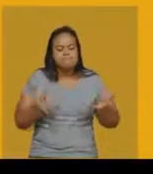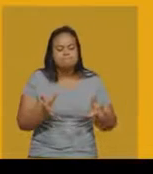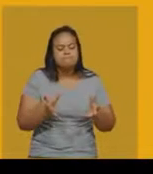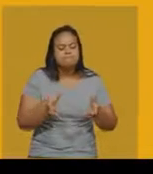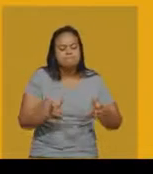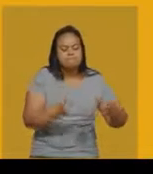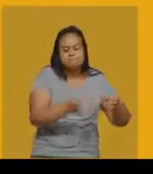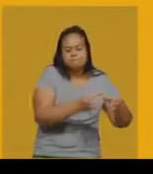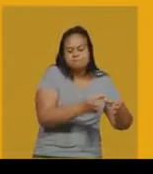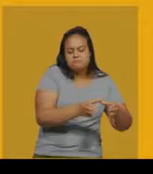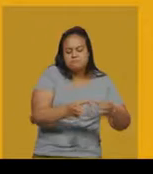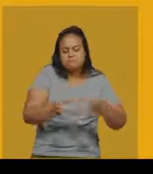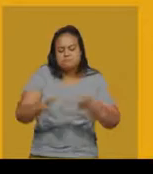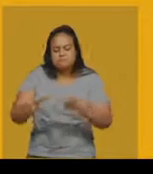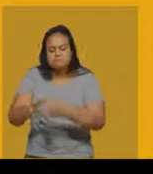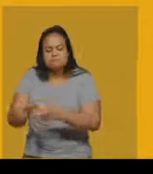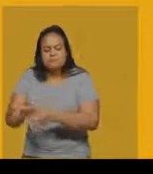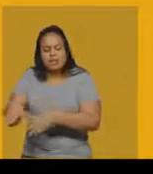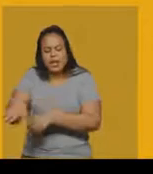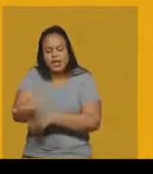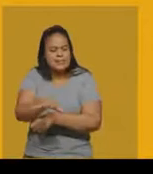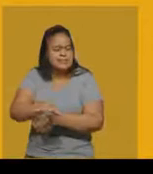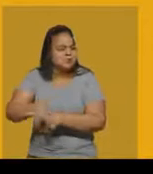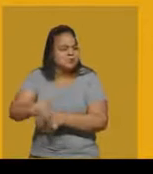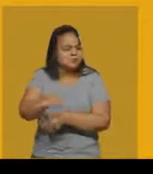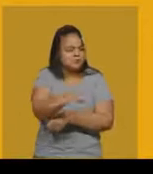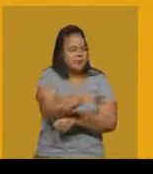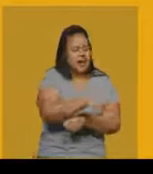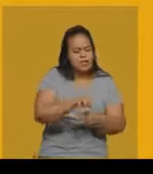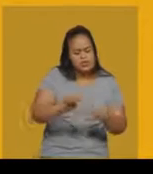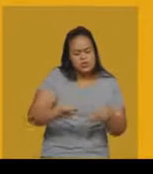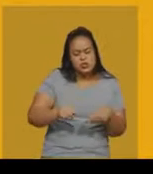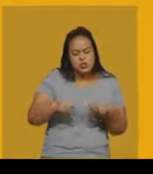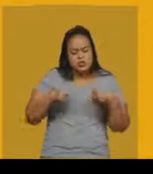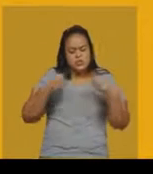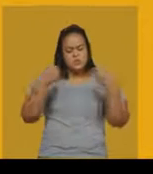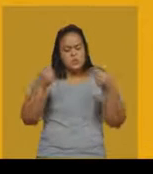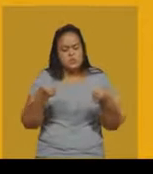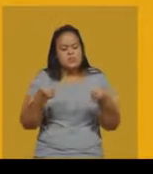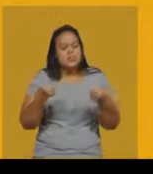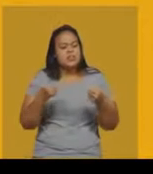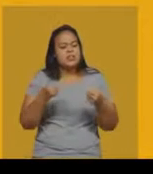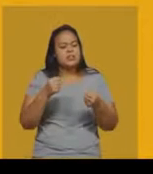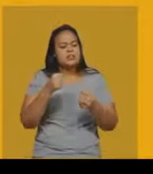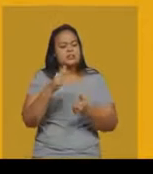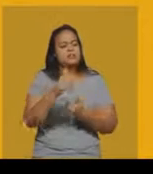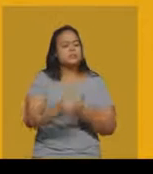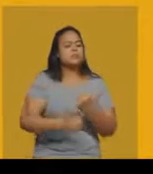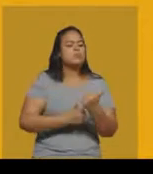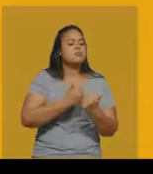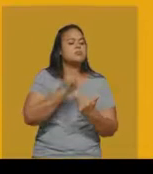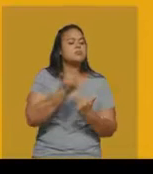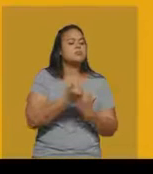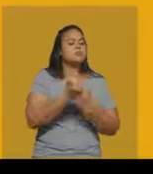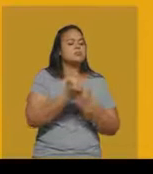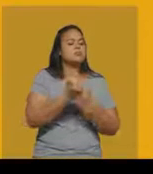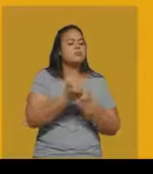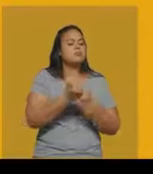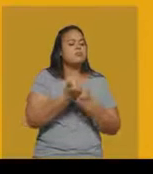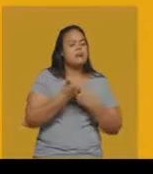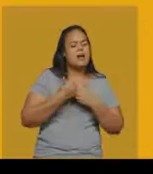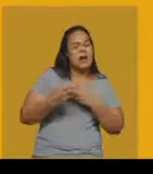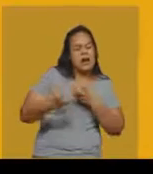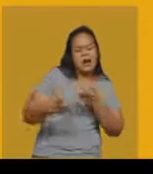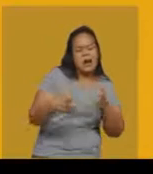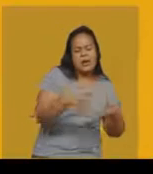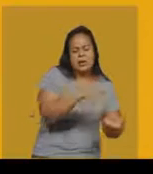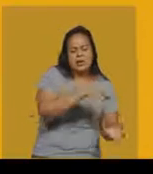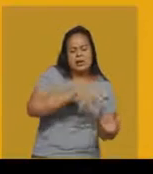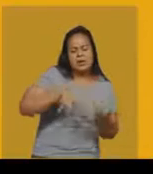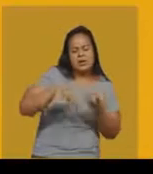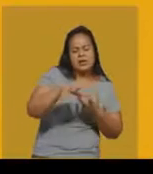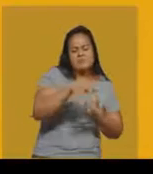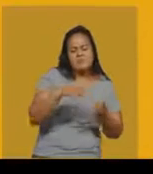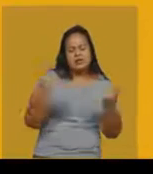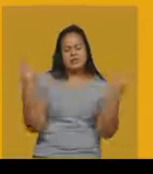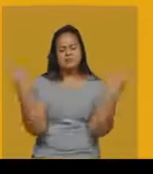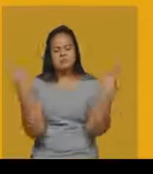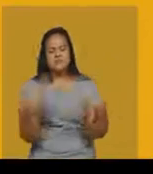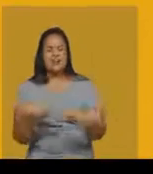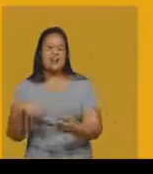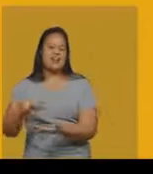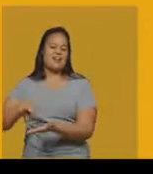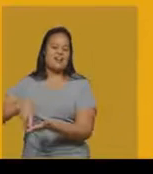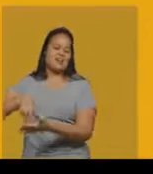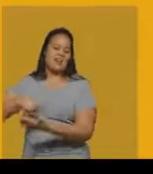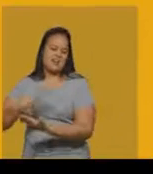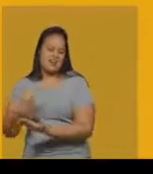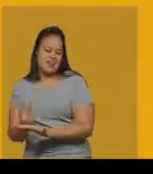e poder, que substituiriam, dessa forma, a violência pelas batalhas de dança.